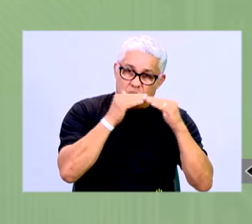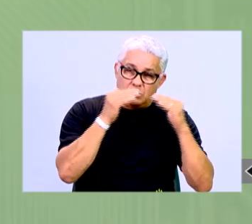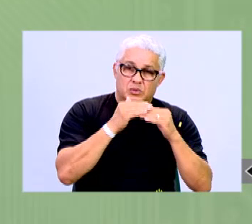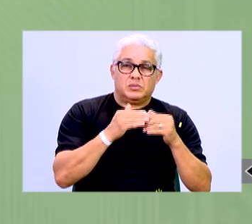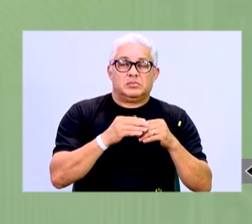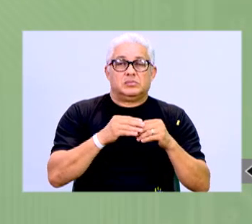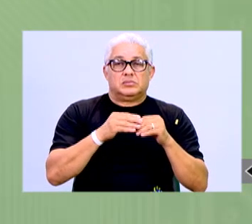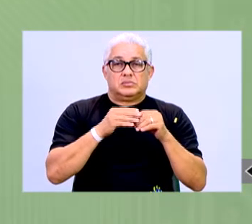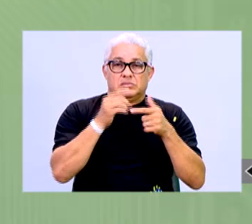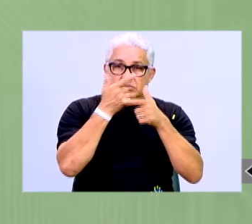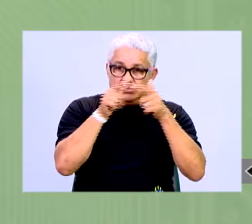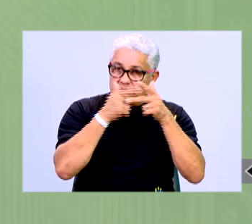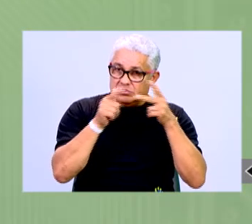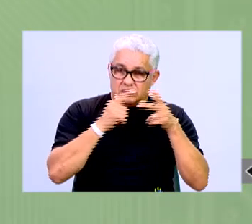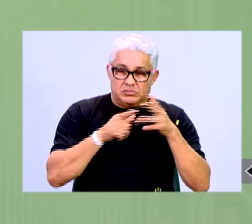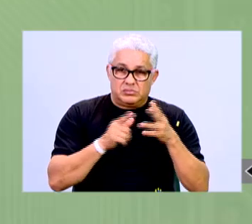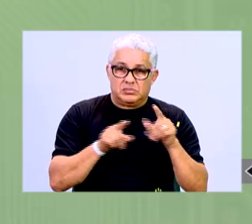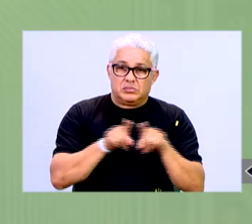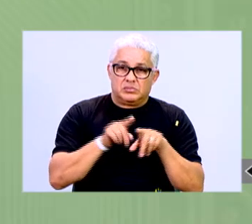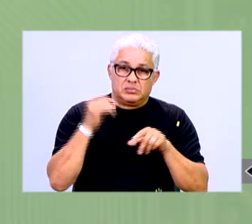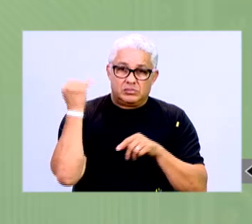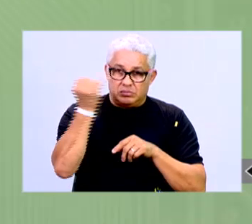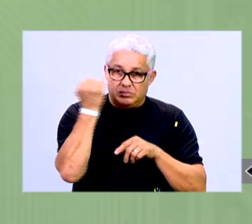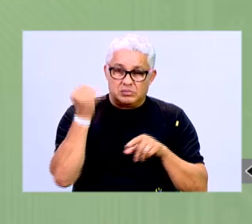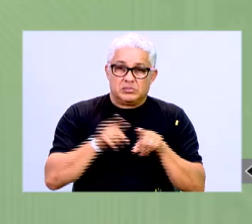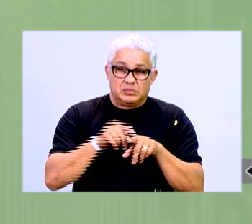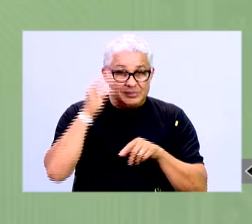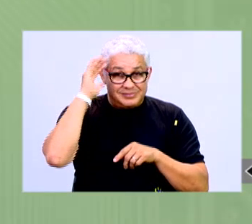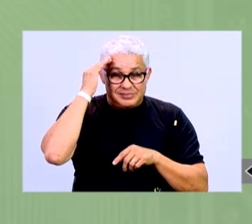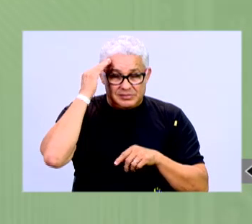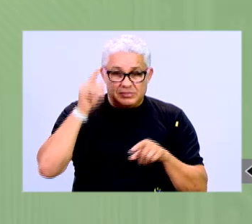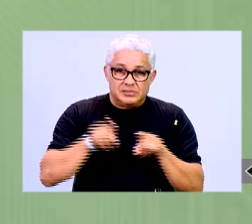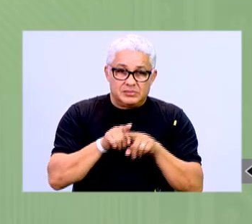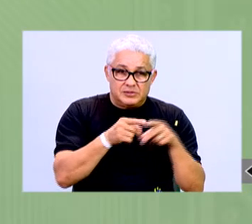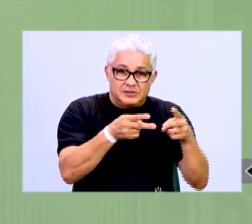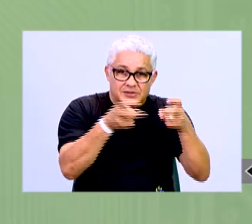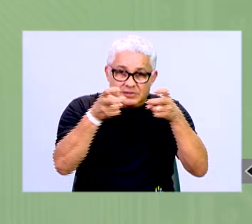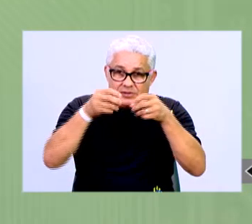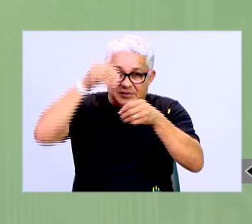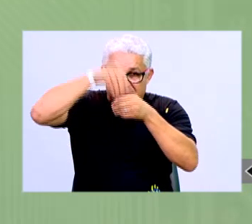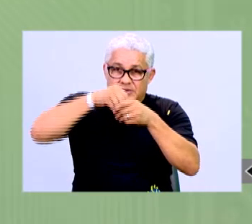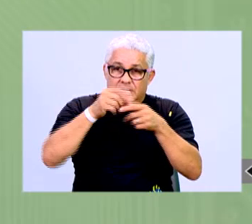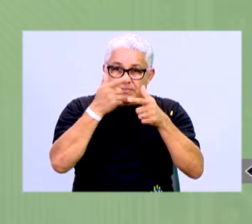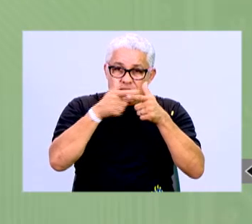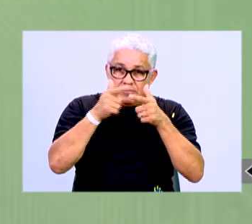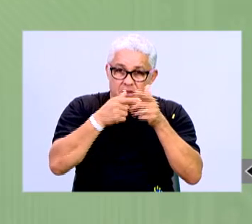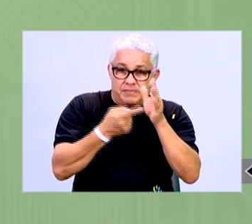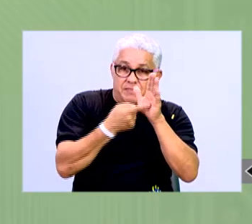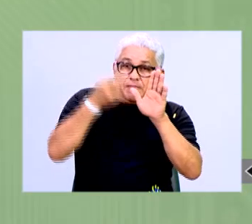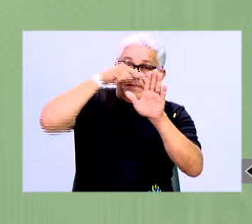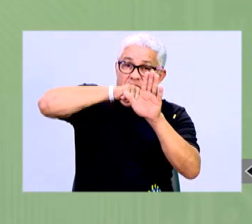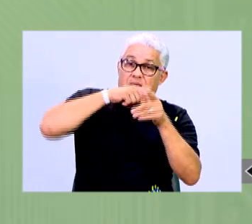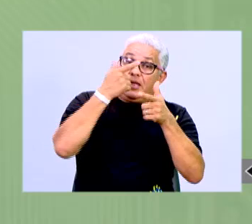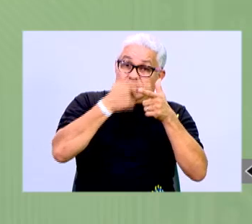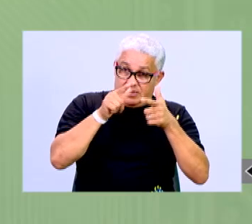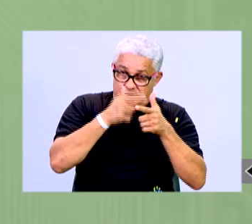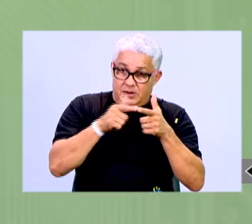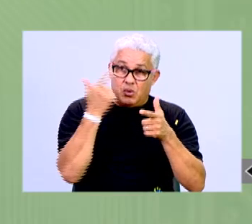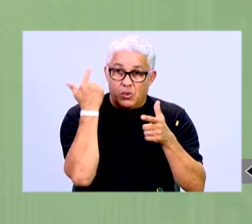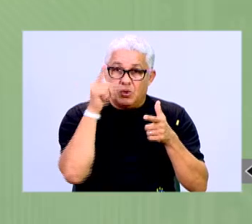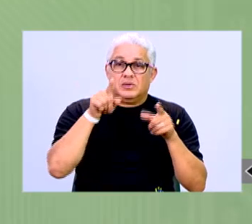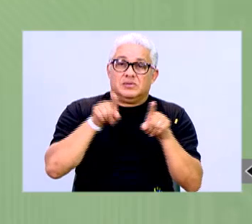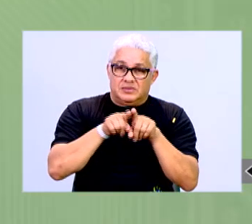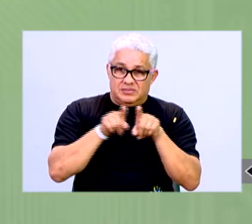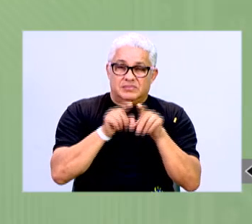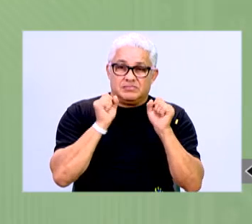problema e, o mais importante, identificar que muitas vezes o problema por trás do problema pode